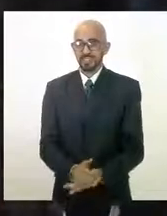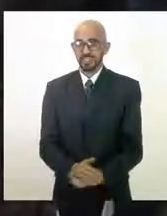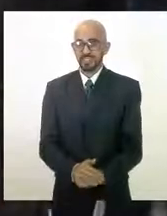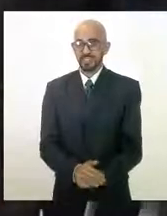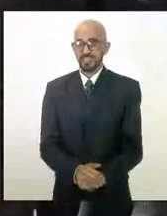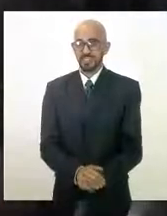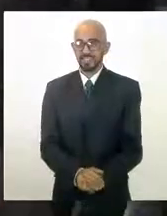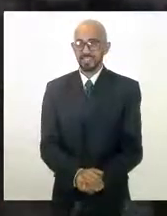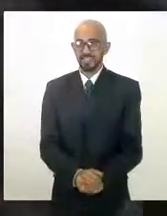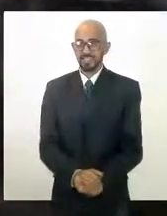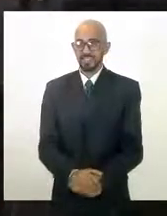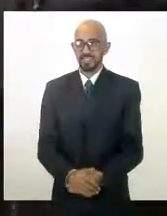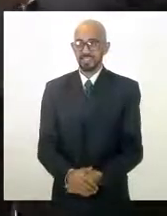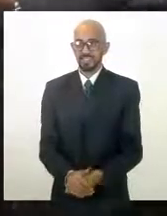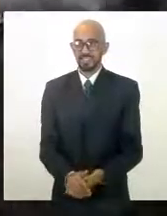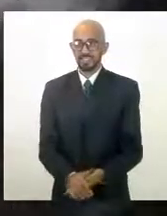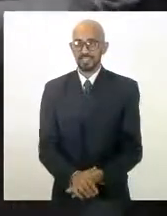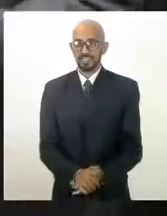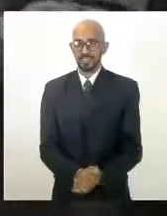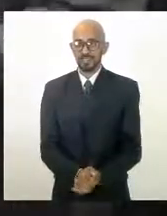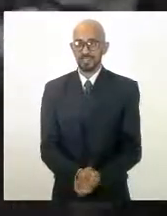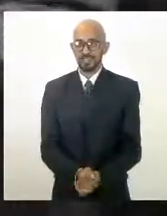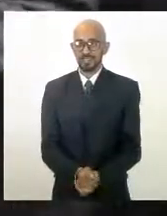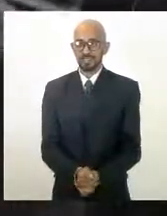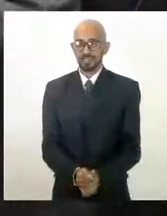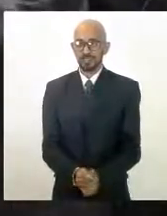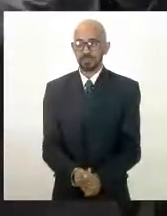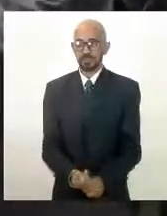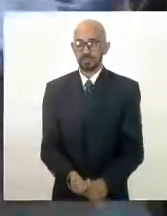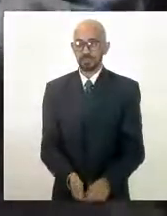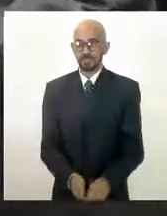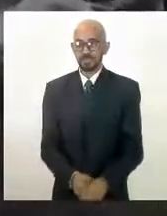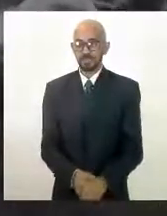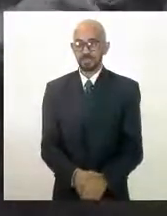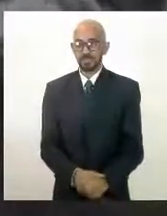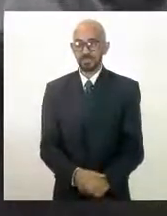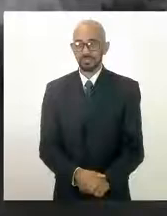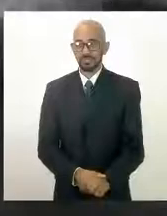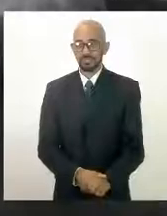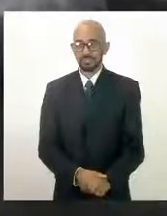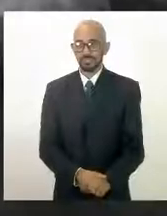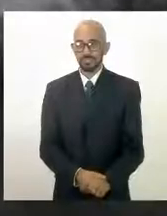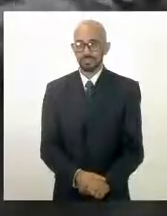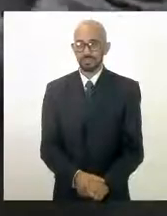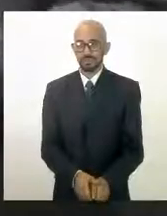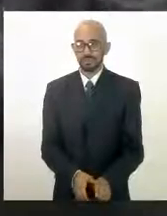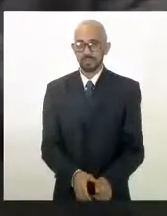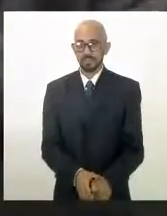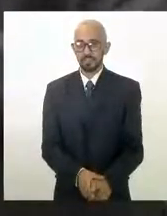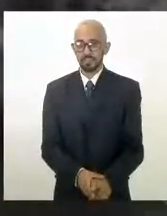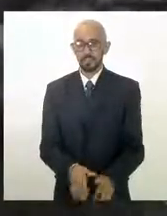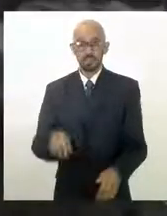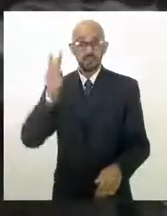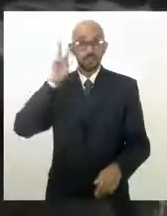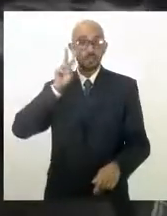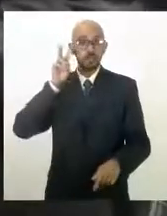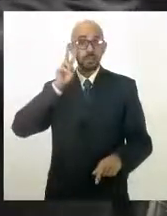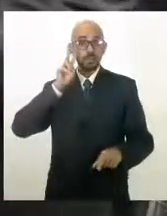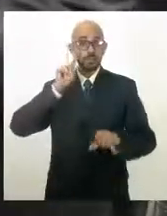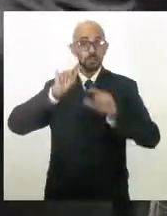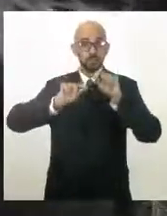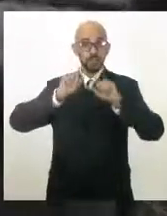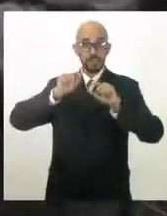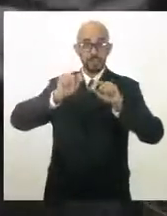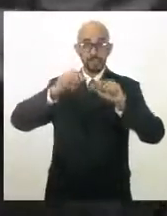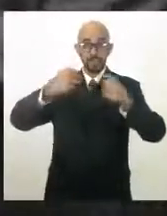Taila. Amaral. Lembrando que eu tive